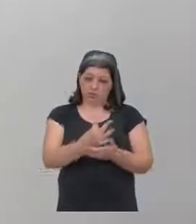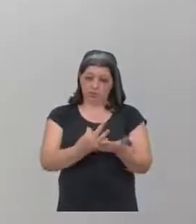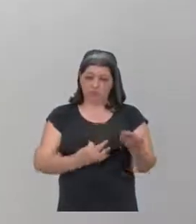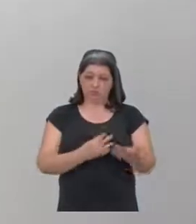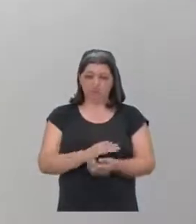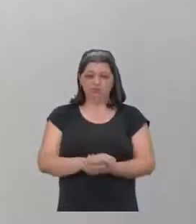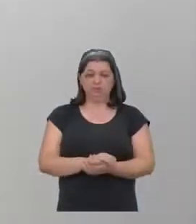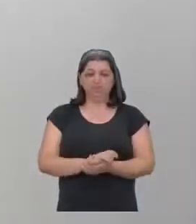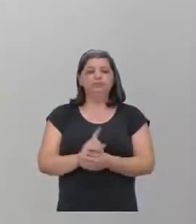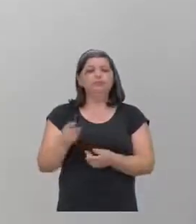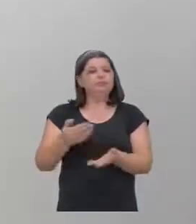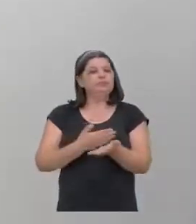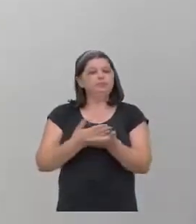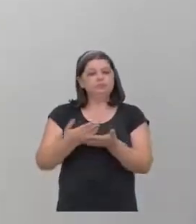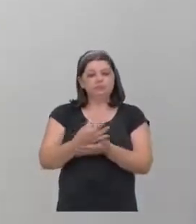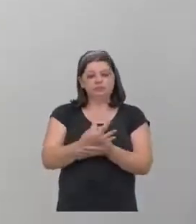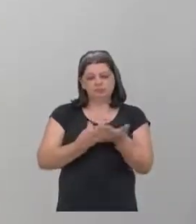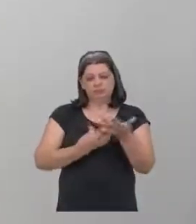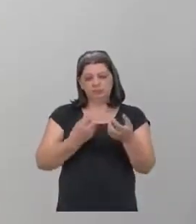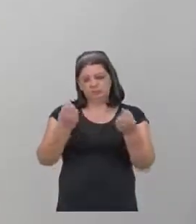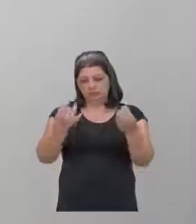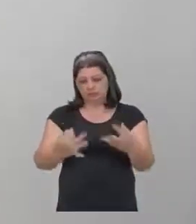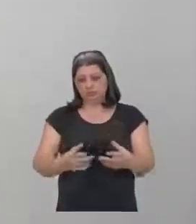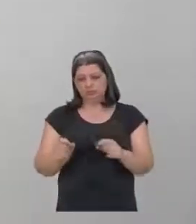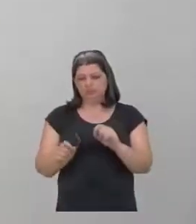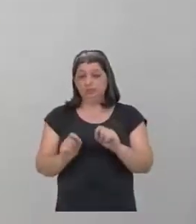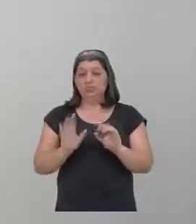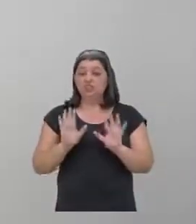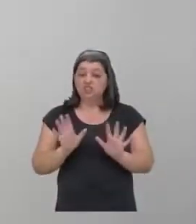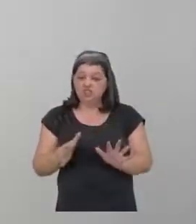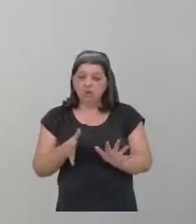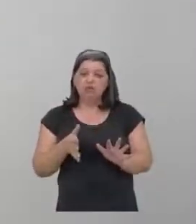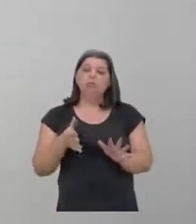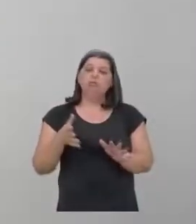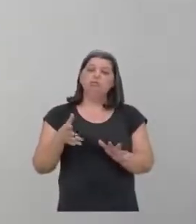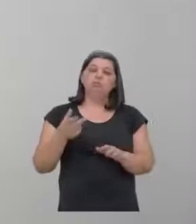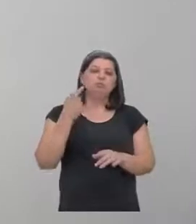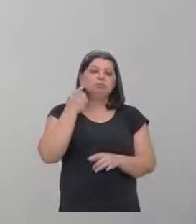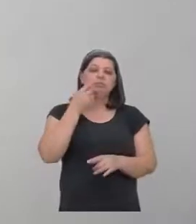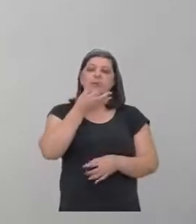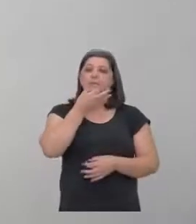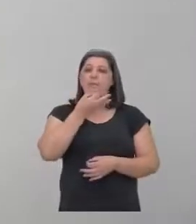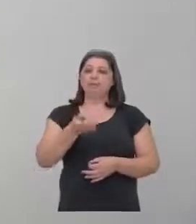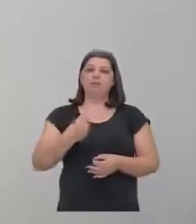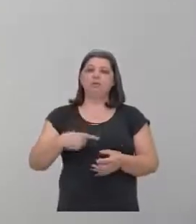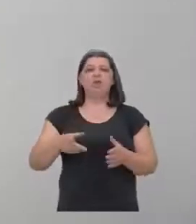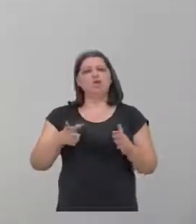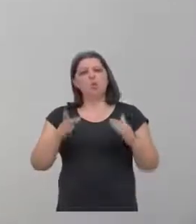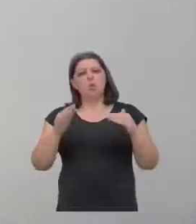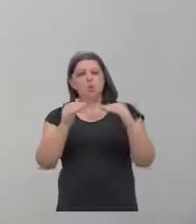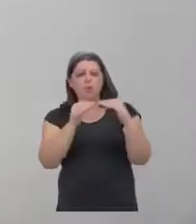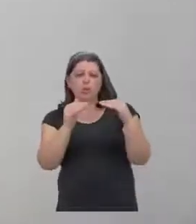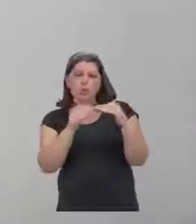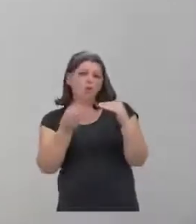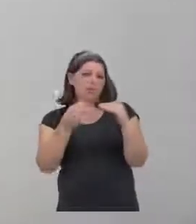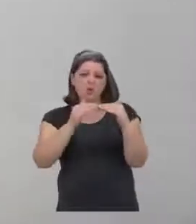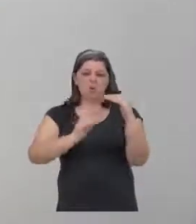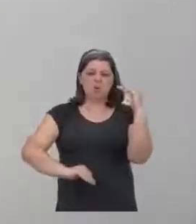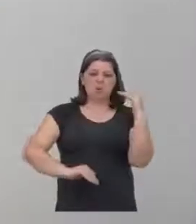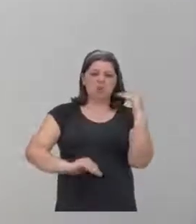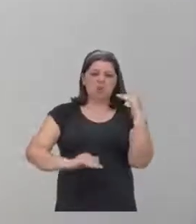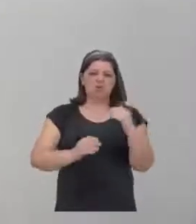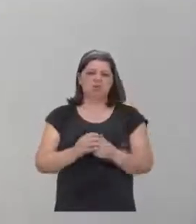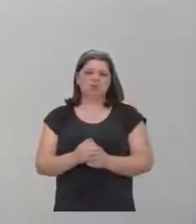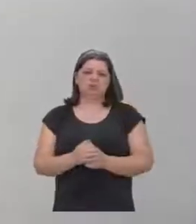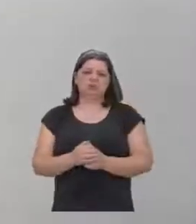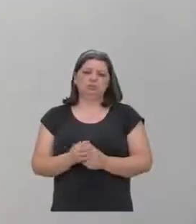que você começar um texto dissertativo, seria interessante que você já começasse com o seu posicionamento. Olha, eu sou a favor, sou contra, e